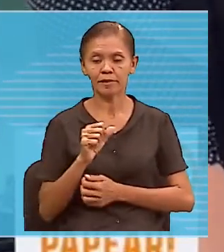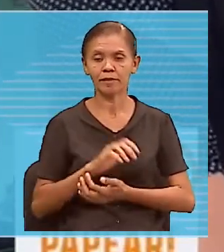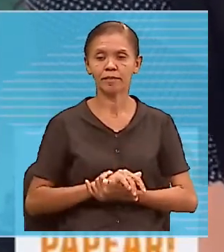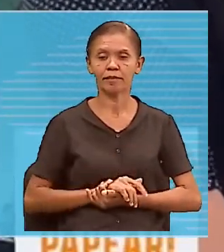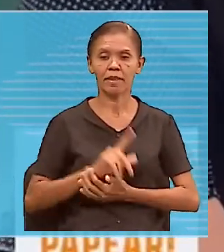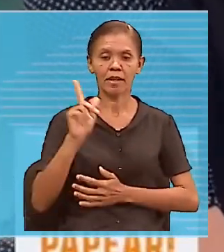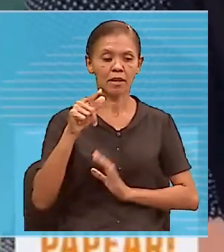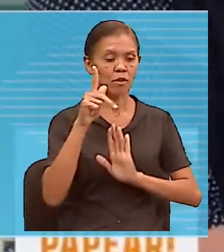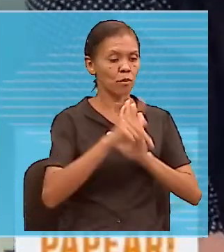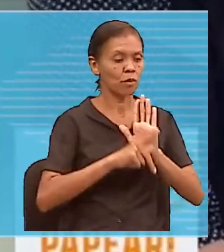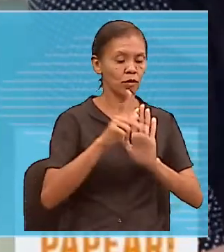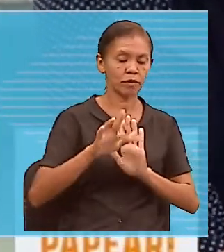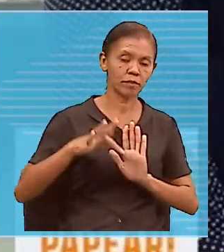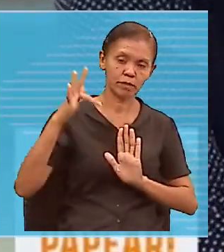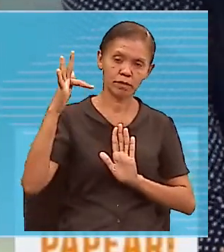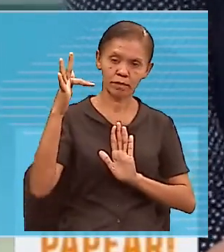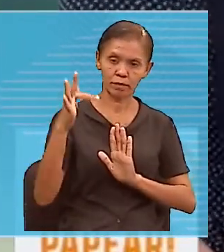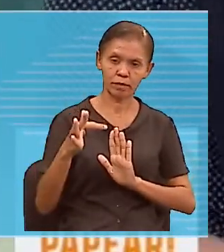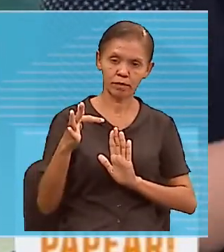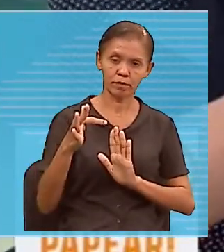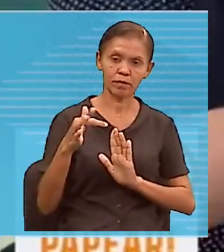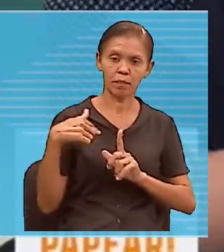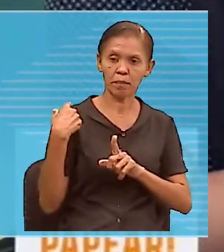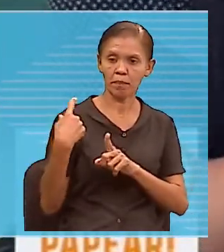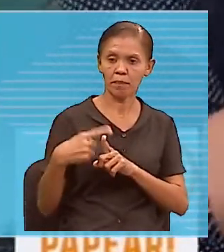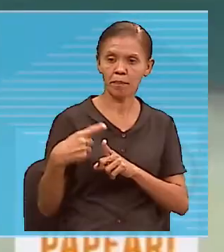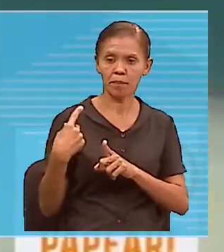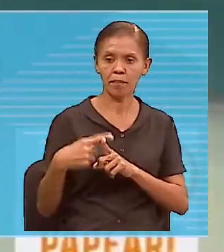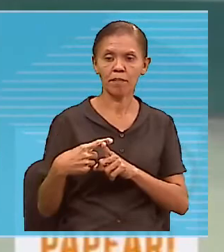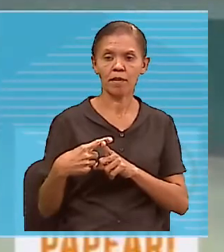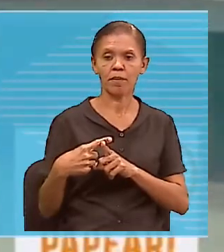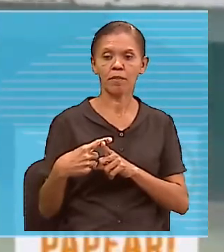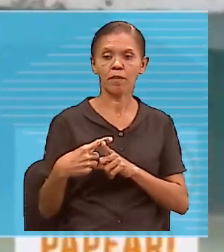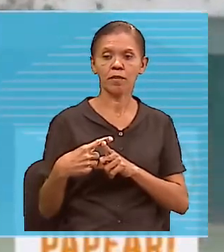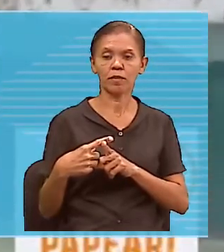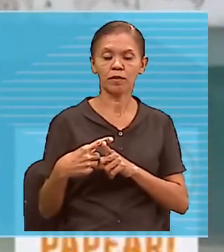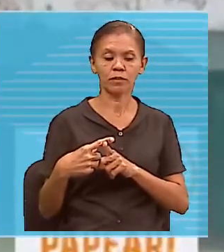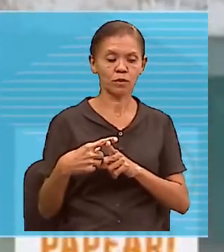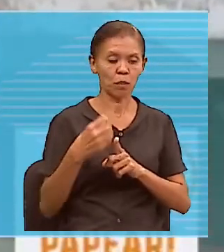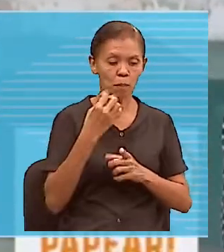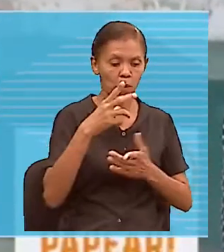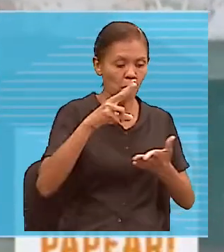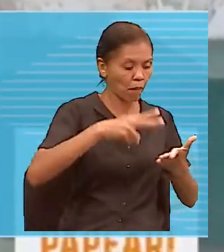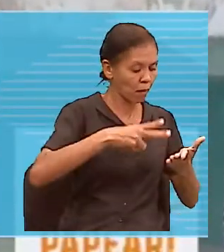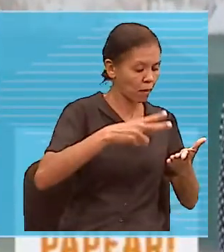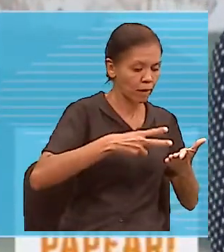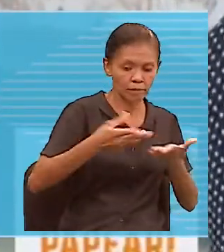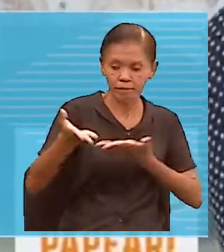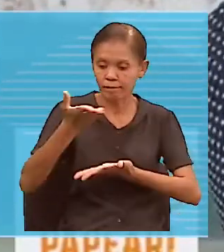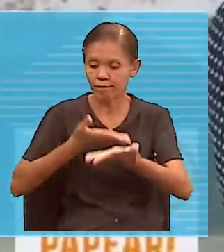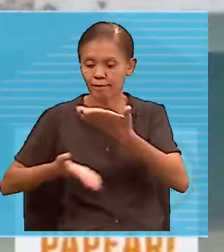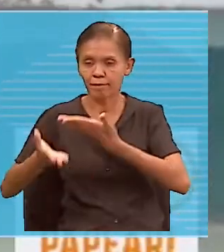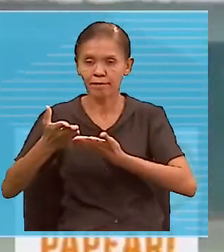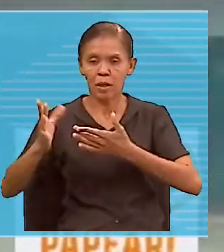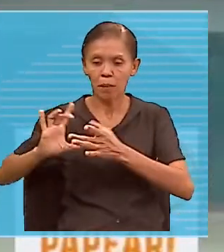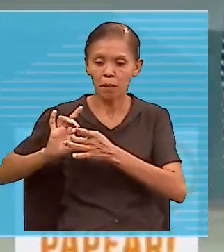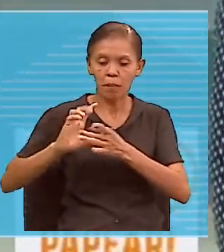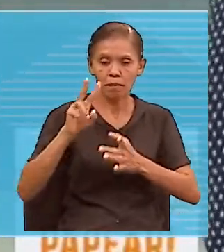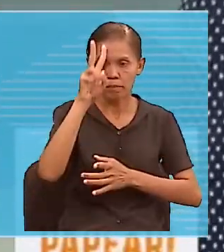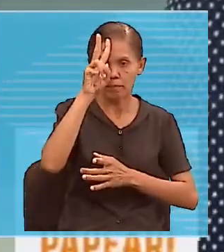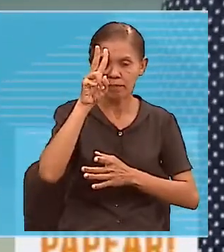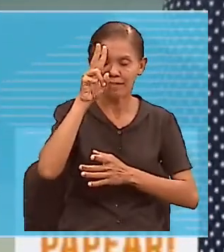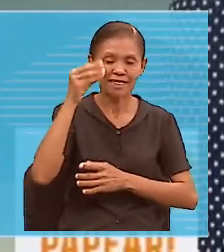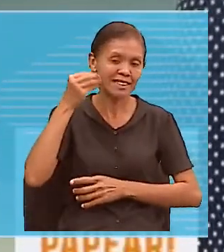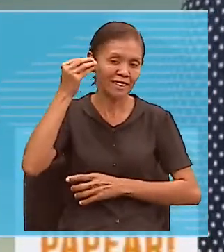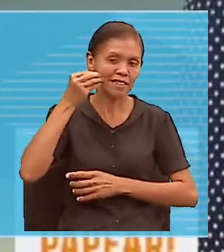ler e compartilhar as histórias. Exatamente, trocar as experiências. Inclusive, a gente estava aqui discutindo, né, sobre discussão de literatura, que isso